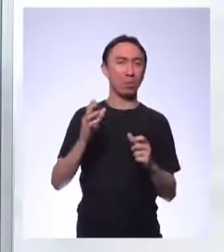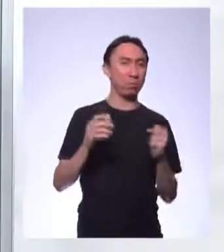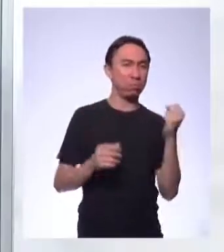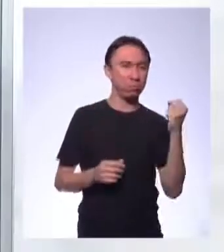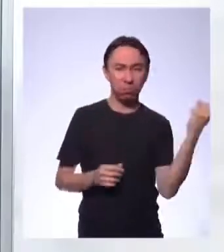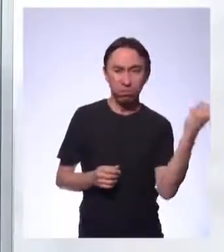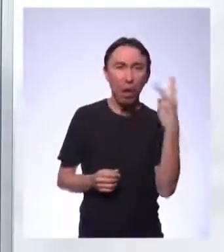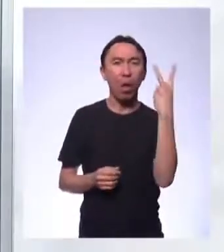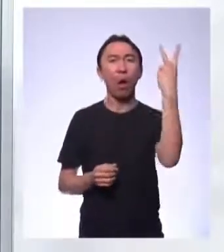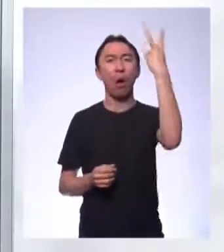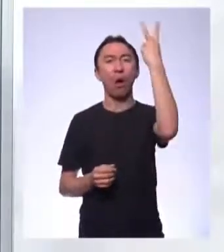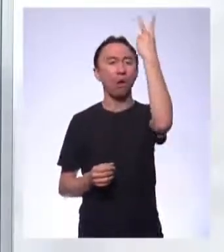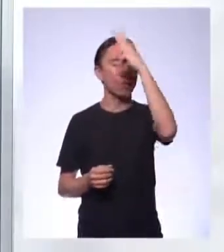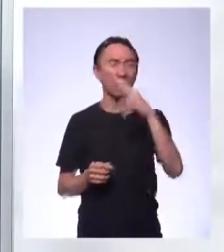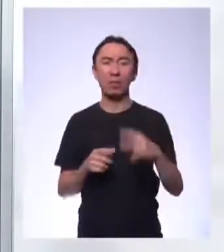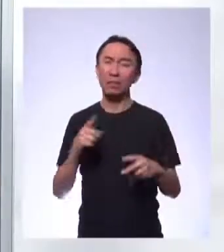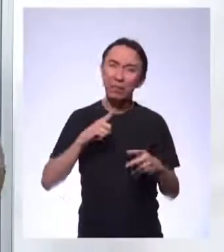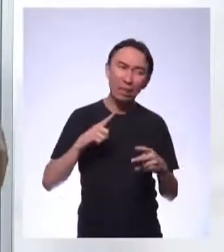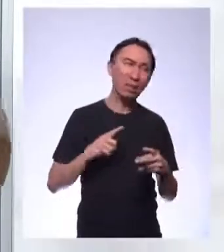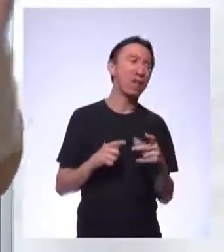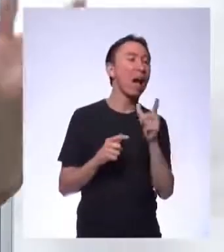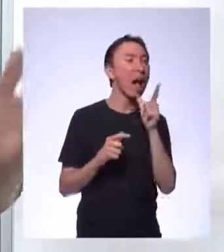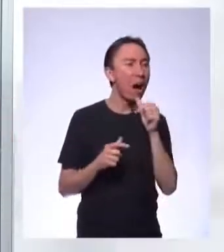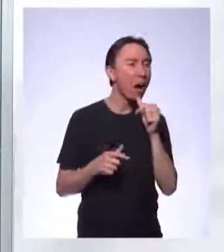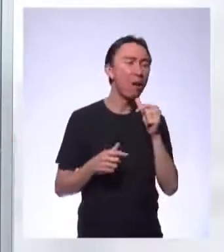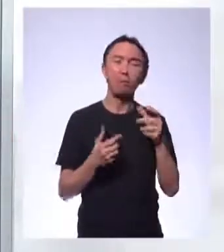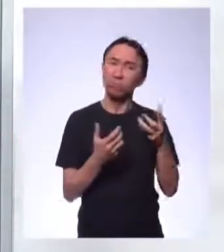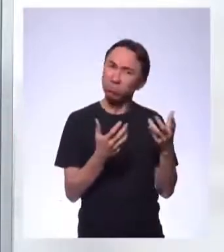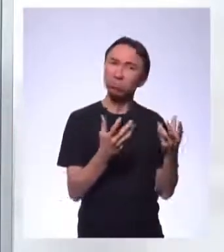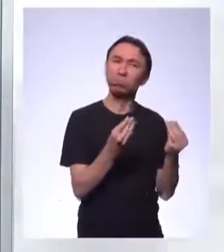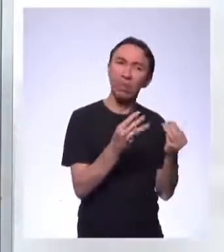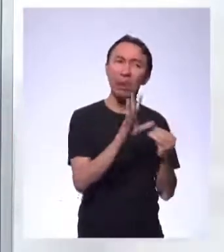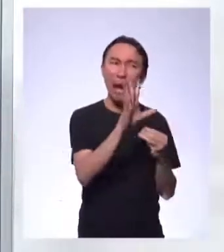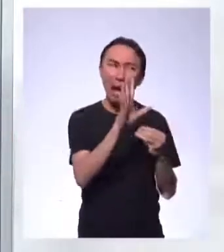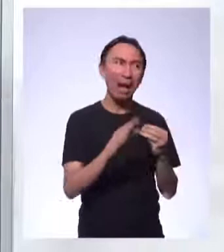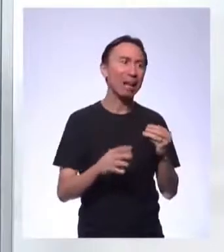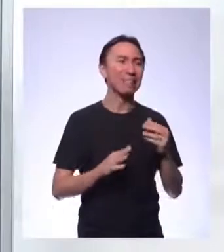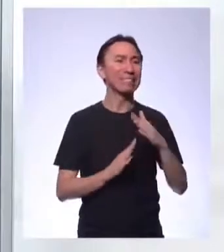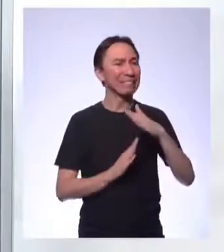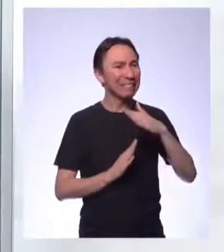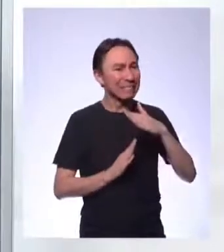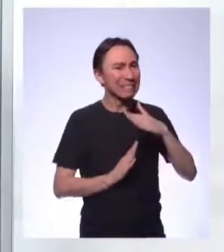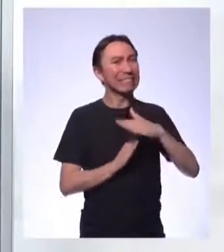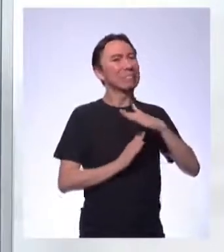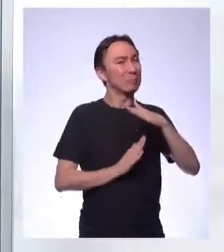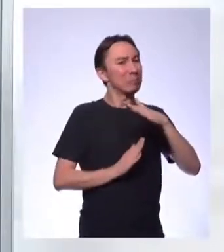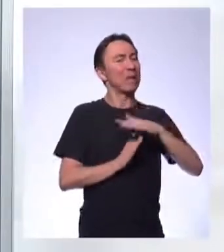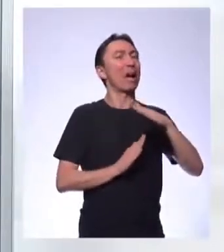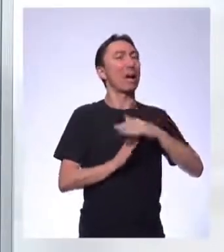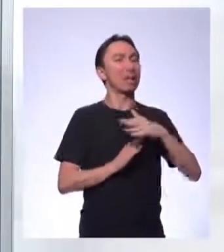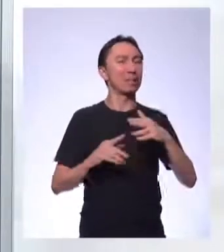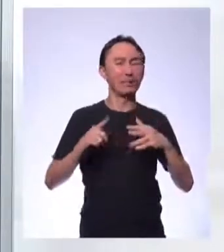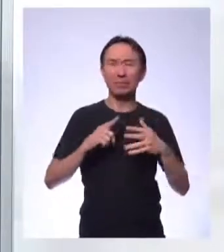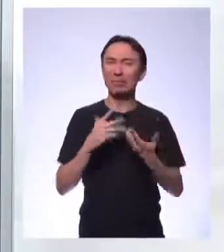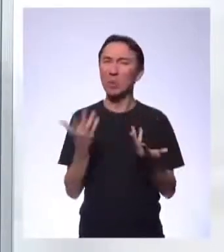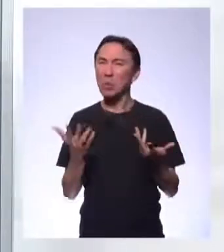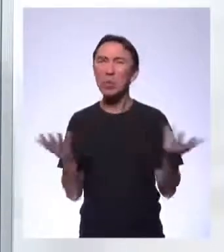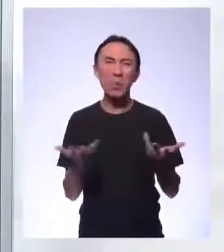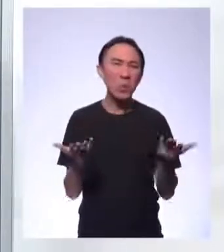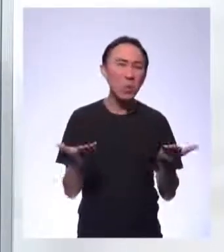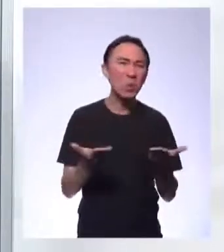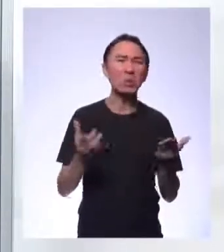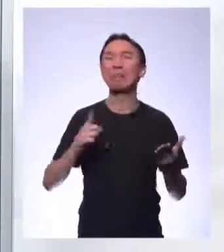mesmo tempo ela tem uma limitação, aí tem uma série de questões aí que envolvem as mudanças climáticas, aí,